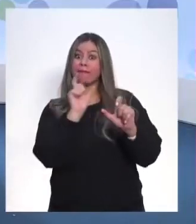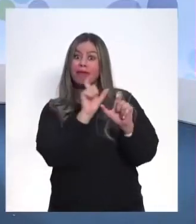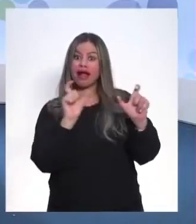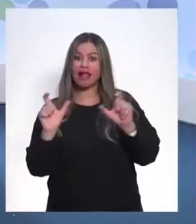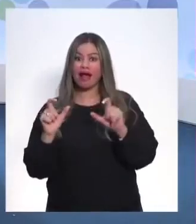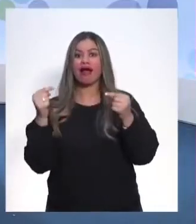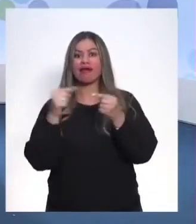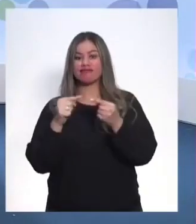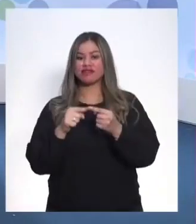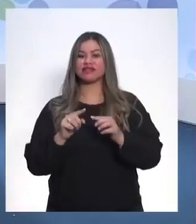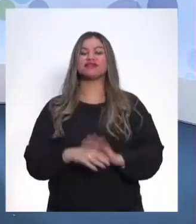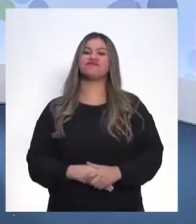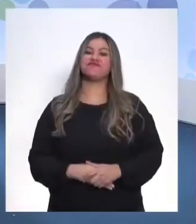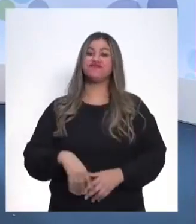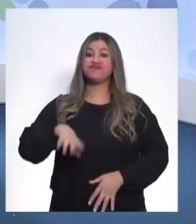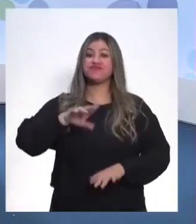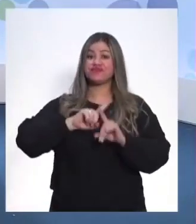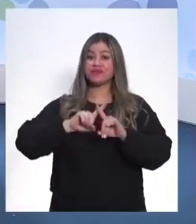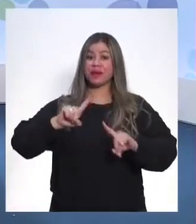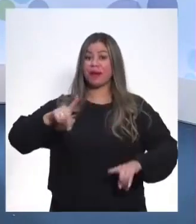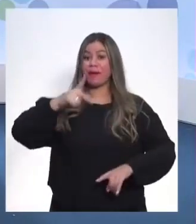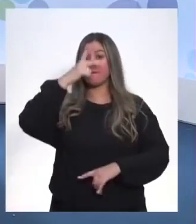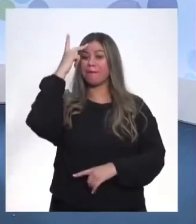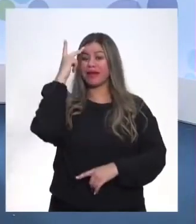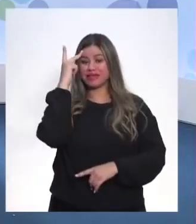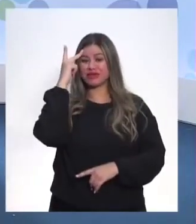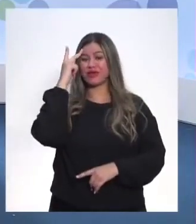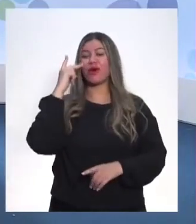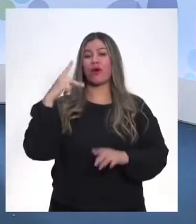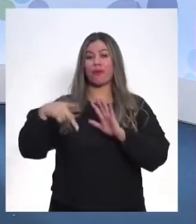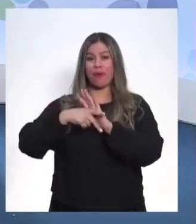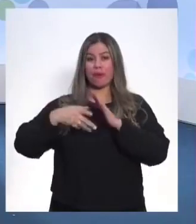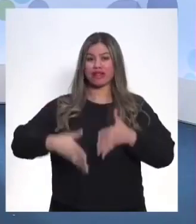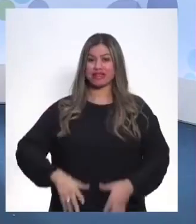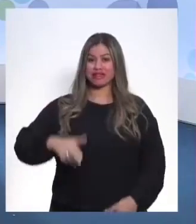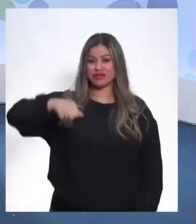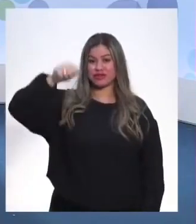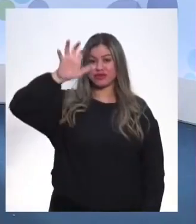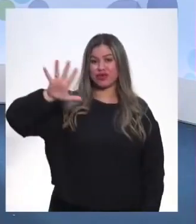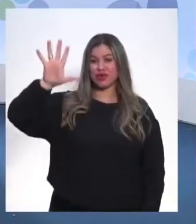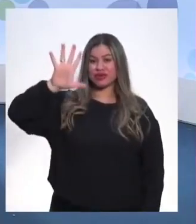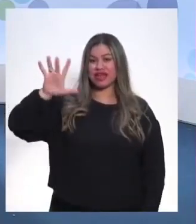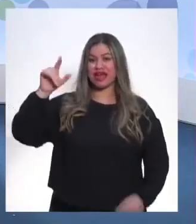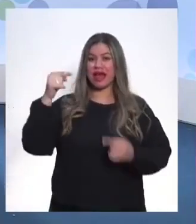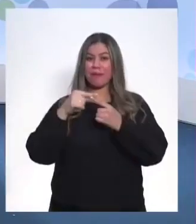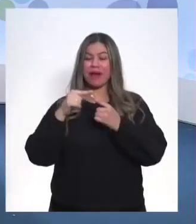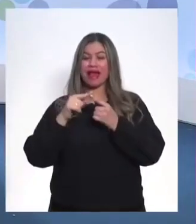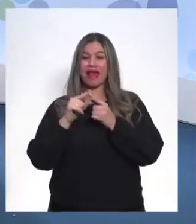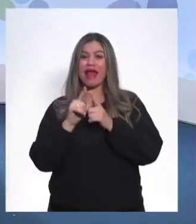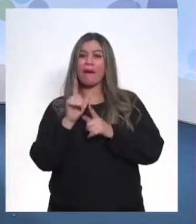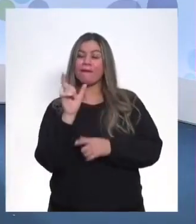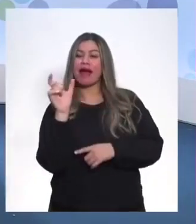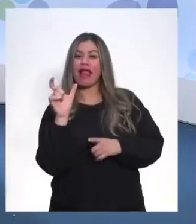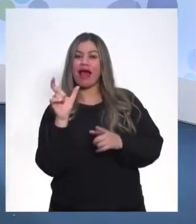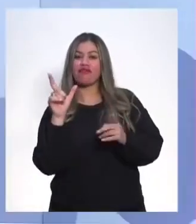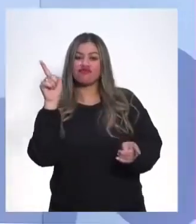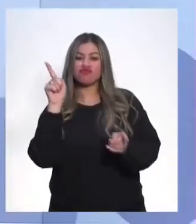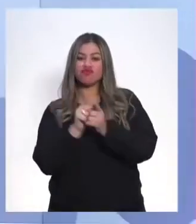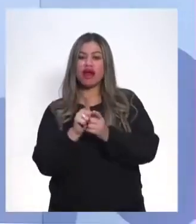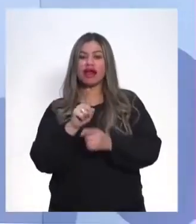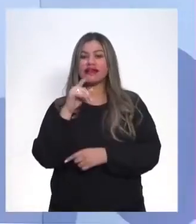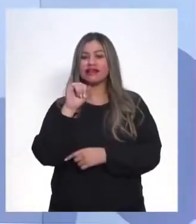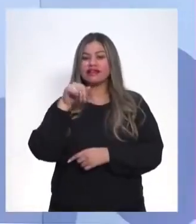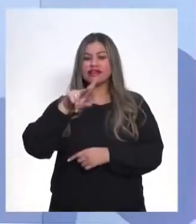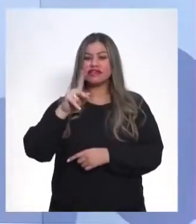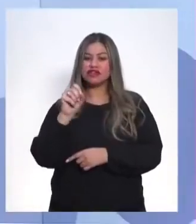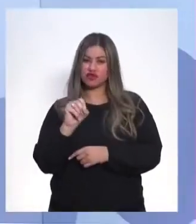um nordestino você conhece quando ele fala no diminutivo. Não tem como esconder. Como Por é que mais que ele é? fale. Inho, painho, Pai, não